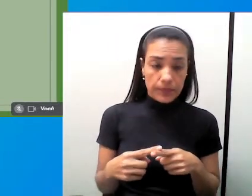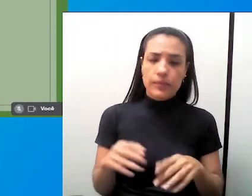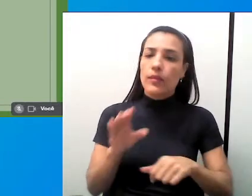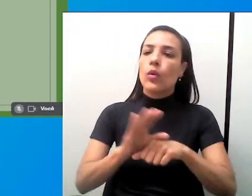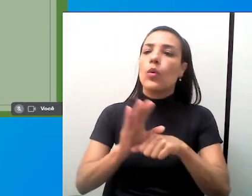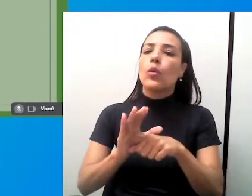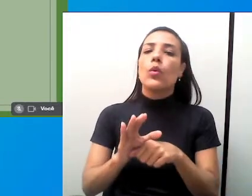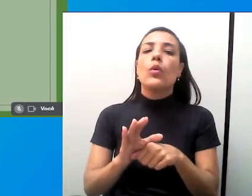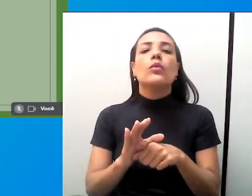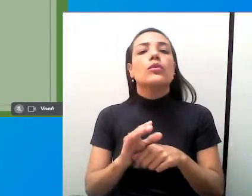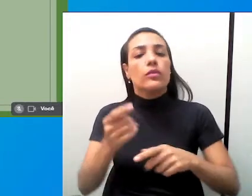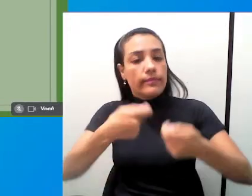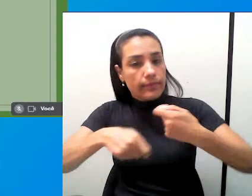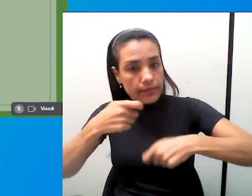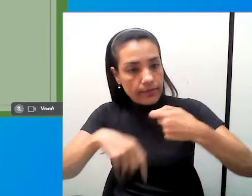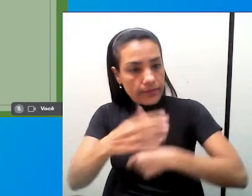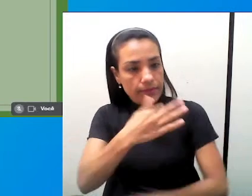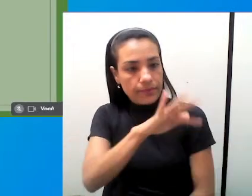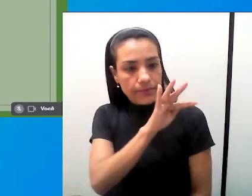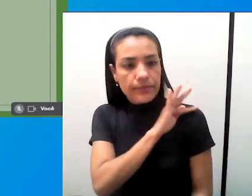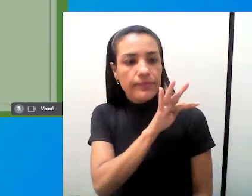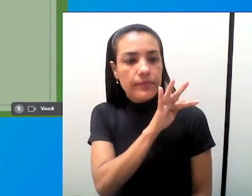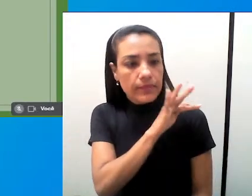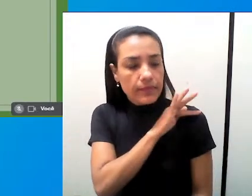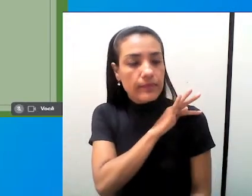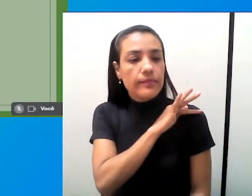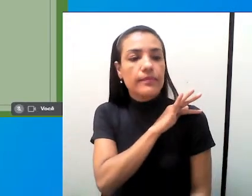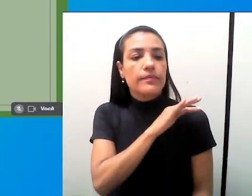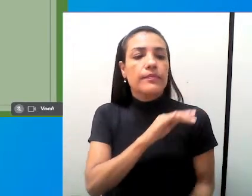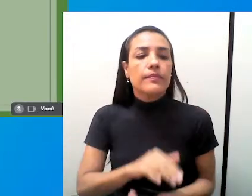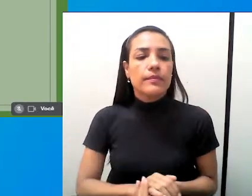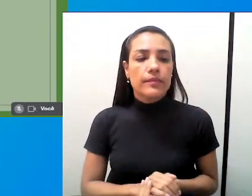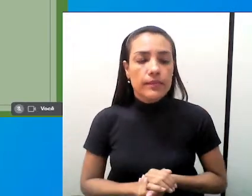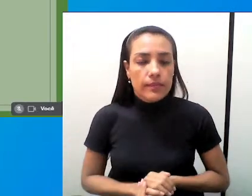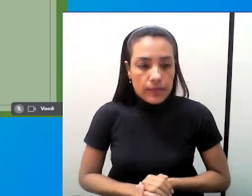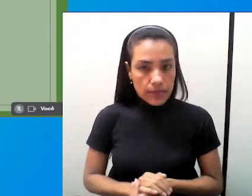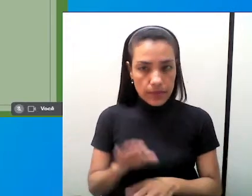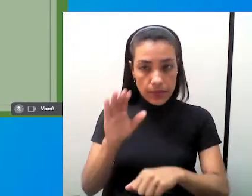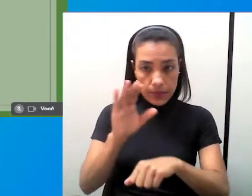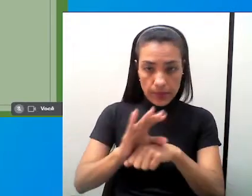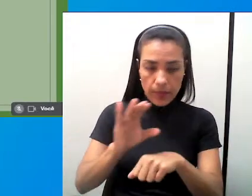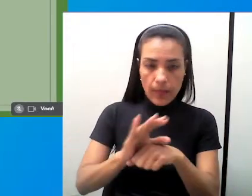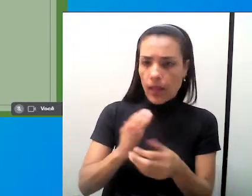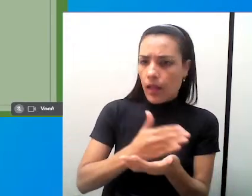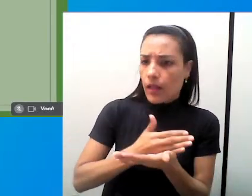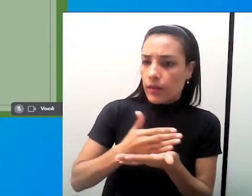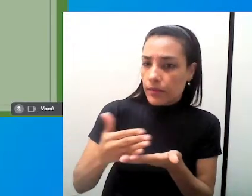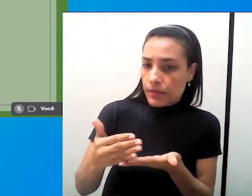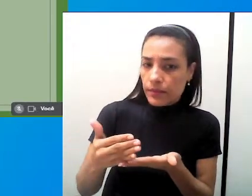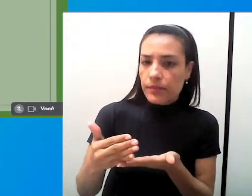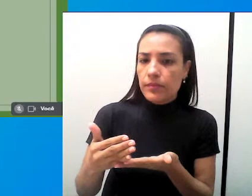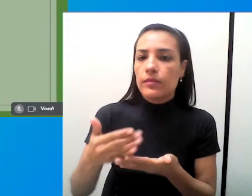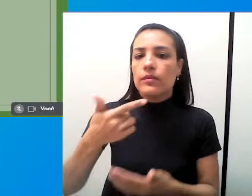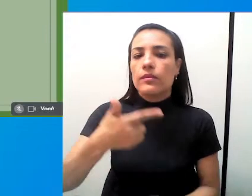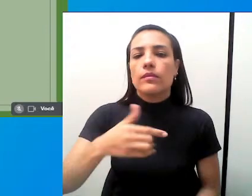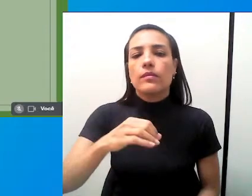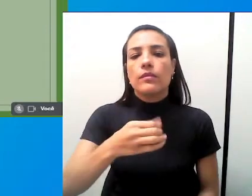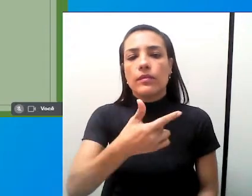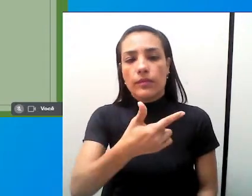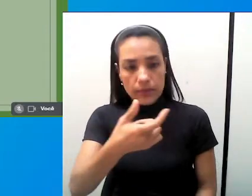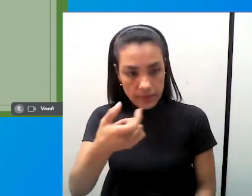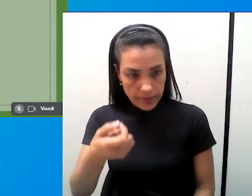em administração, conforme abordei no início, né, o curso ele iniciou em